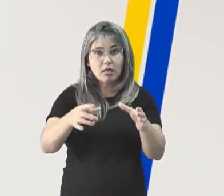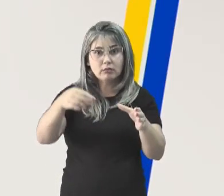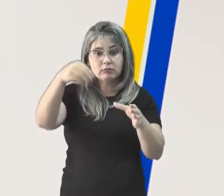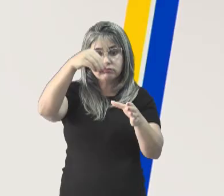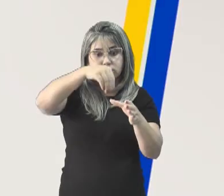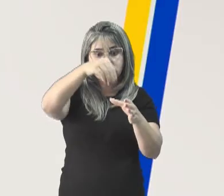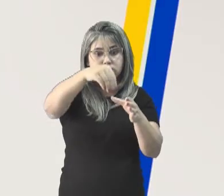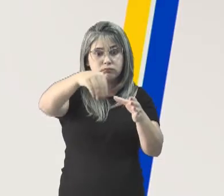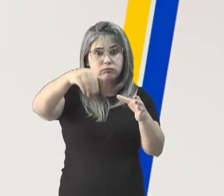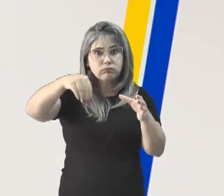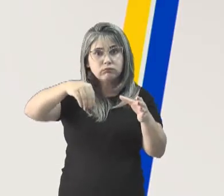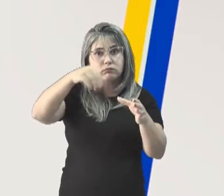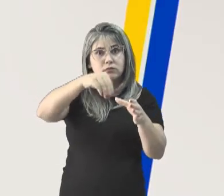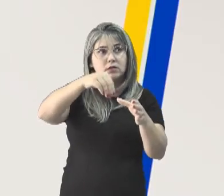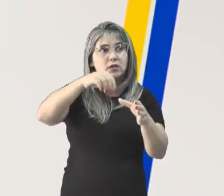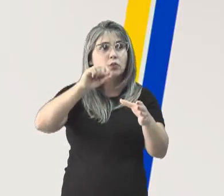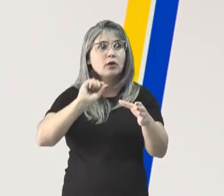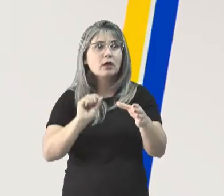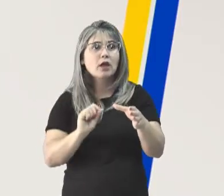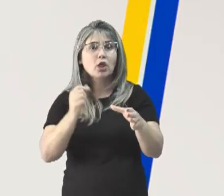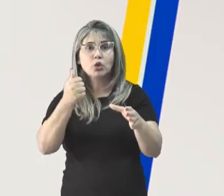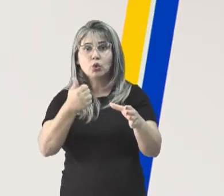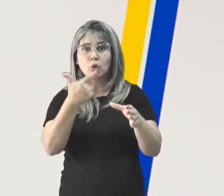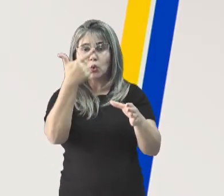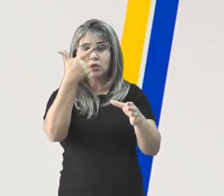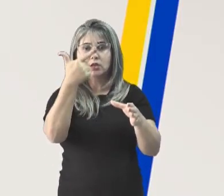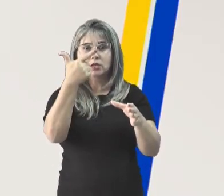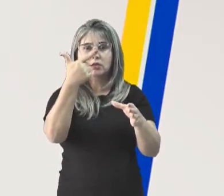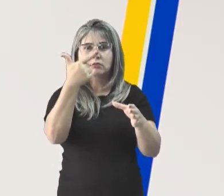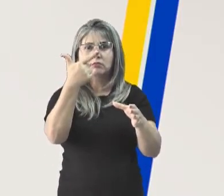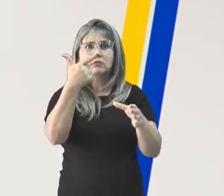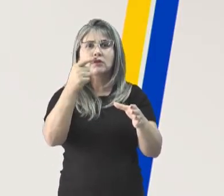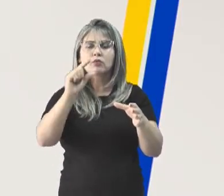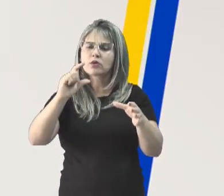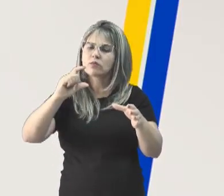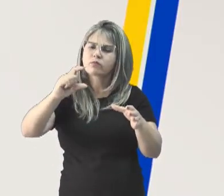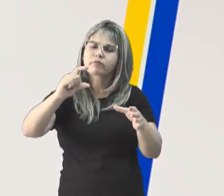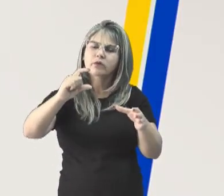contém 12 frascos com 6 ml do